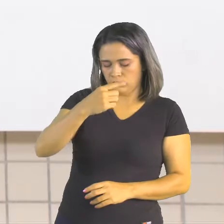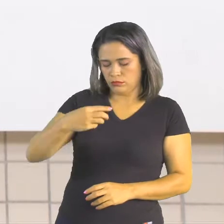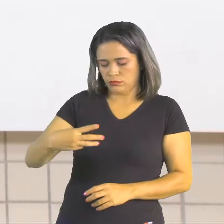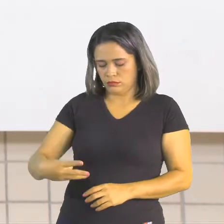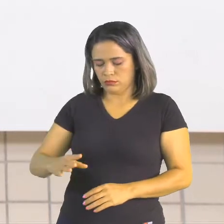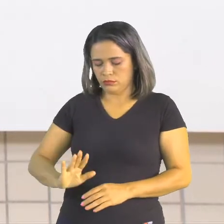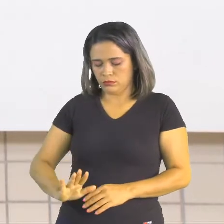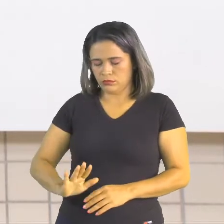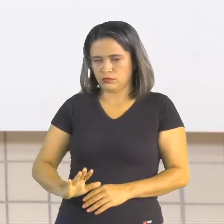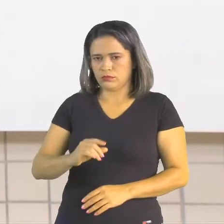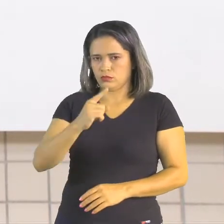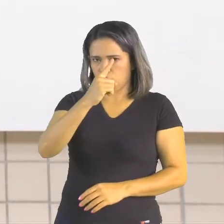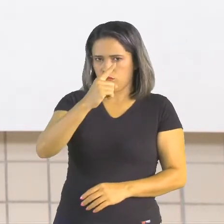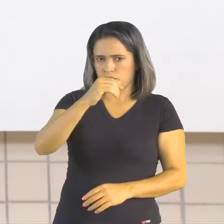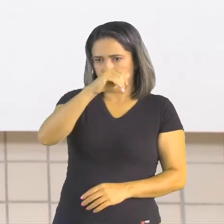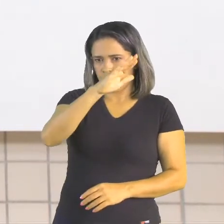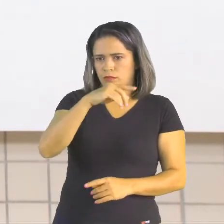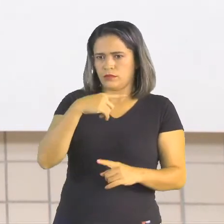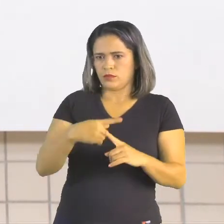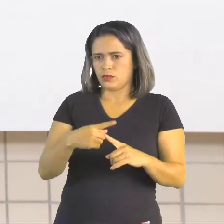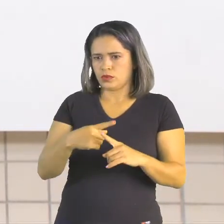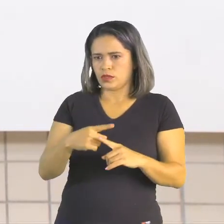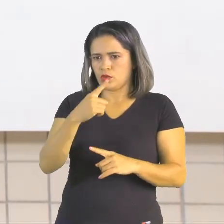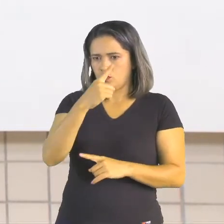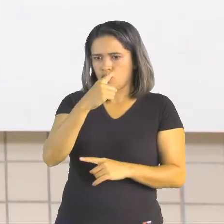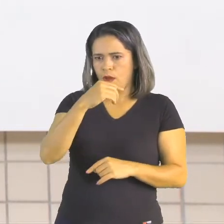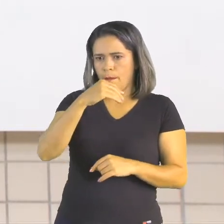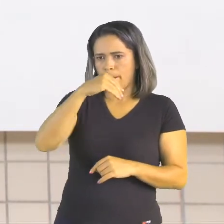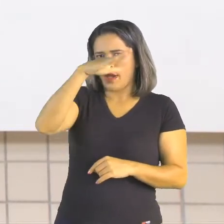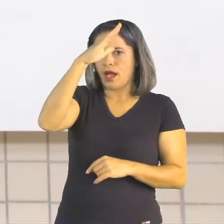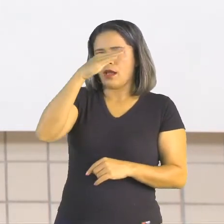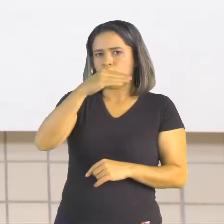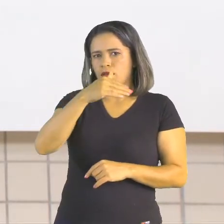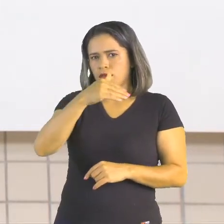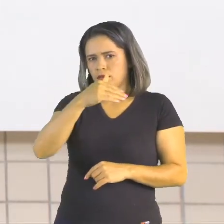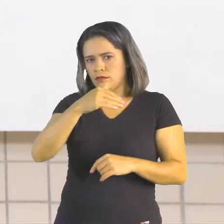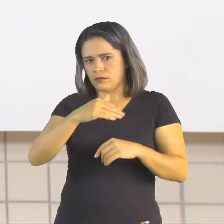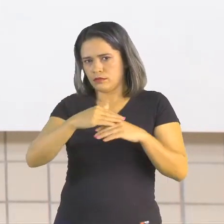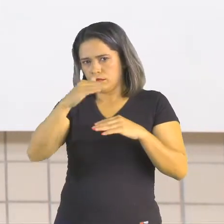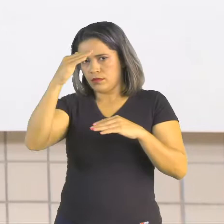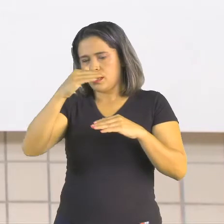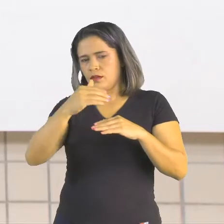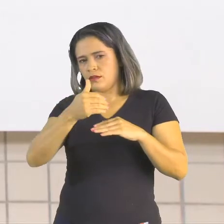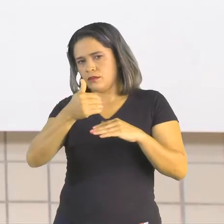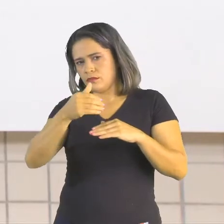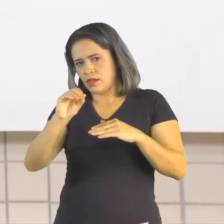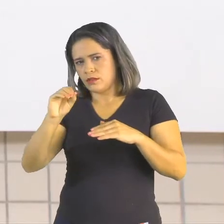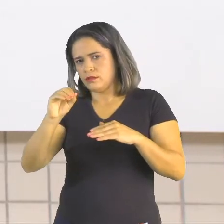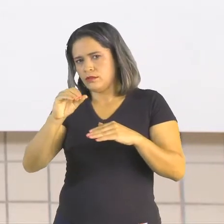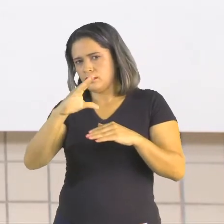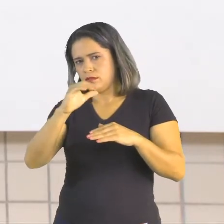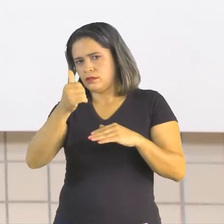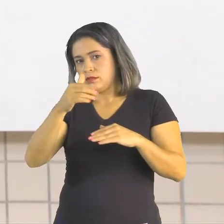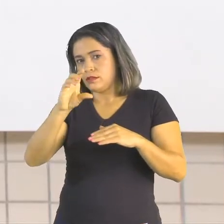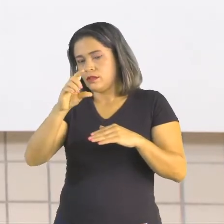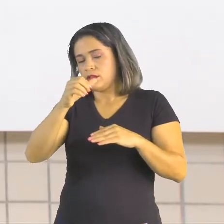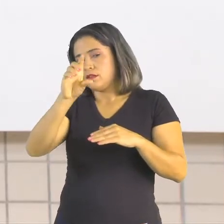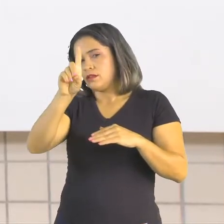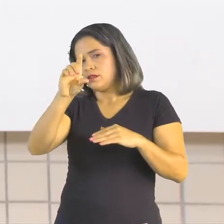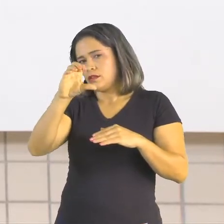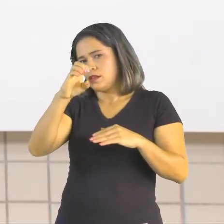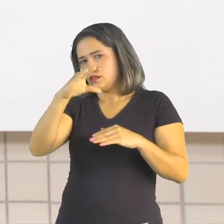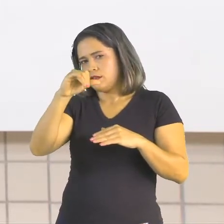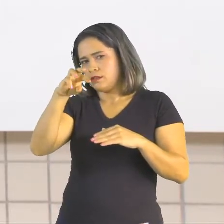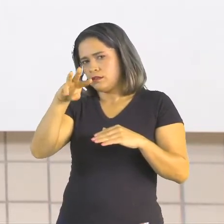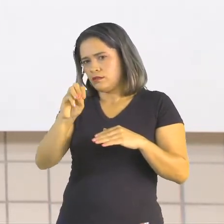embaixo. Por quê? O 1 ele já é maior do que 10. Então, essa minha ordem do centésimo vai